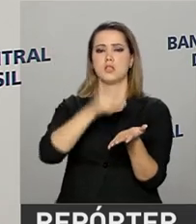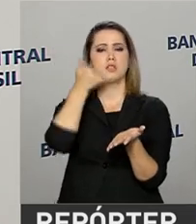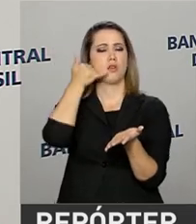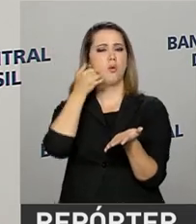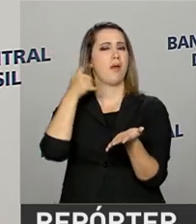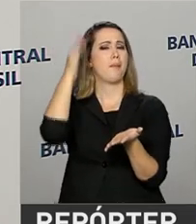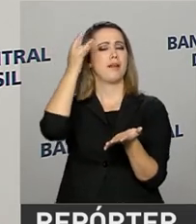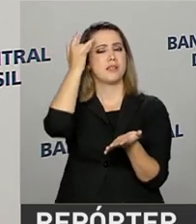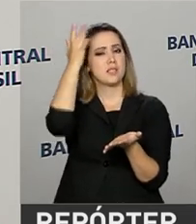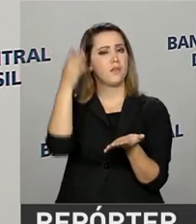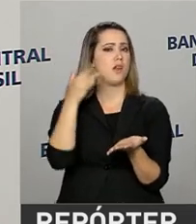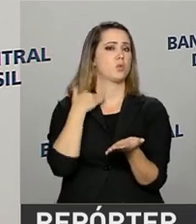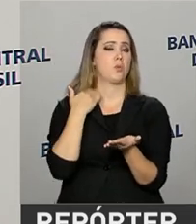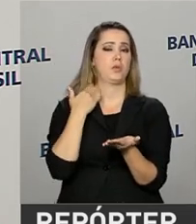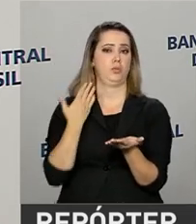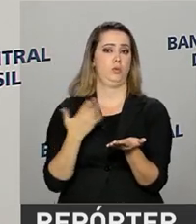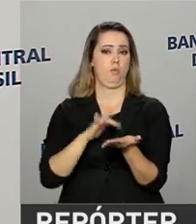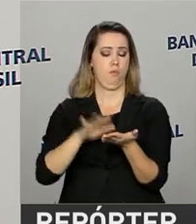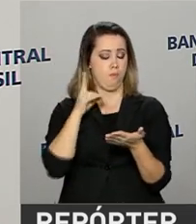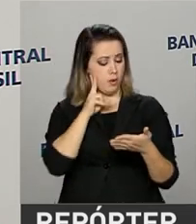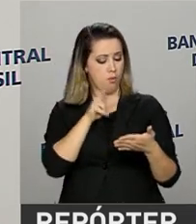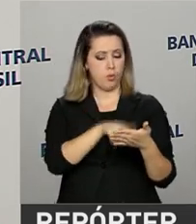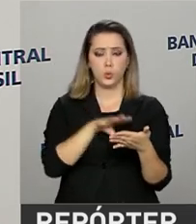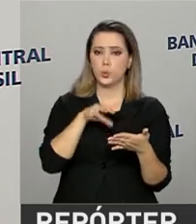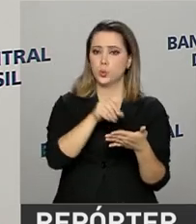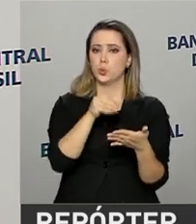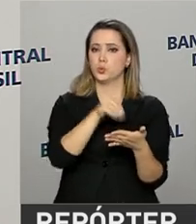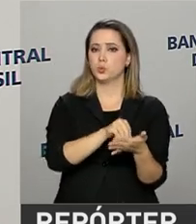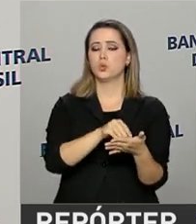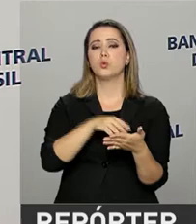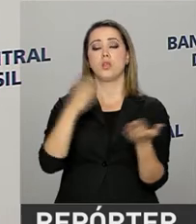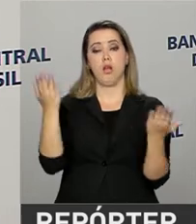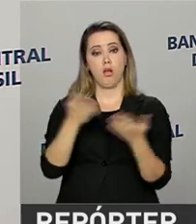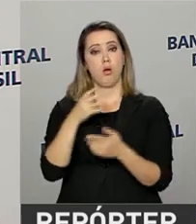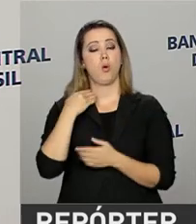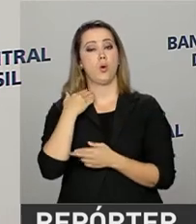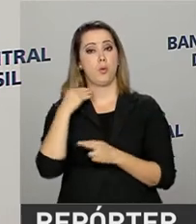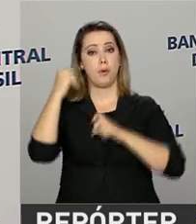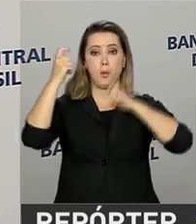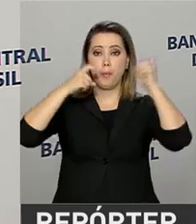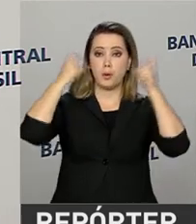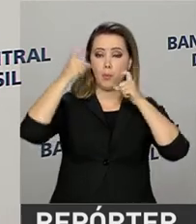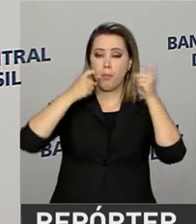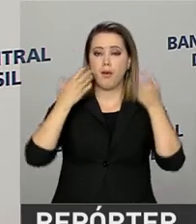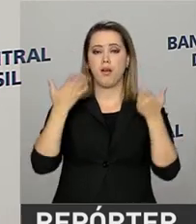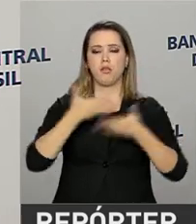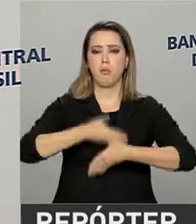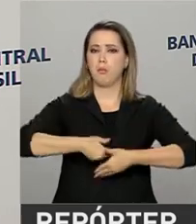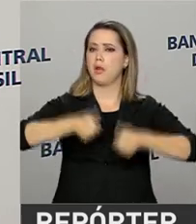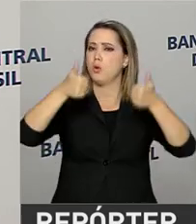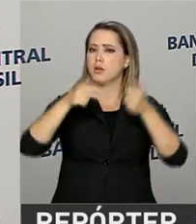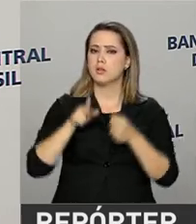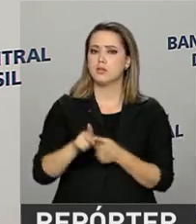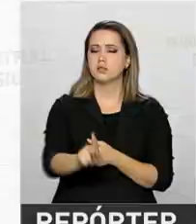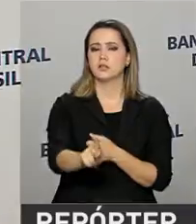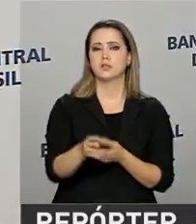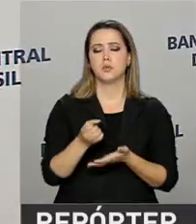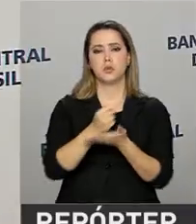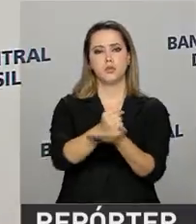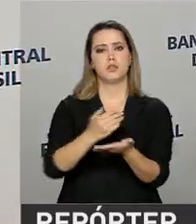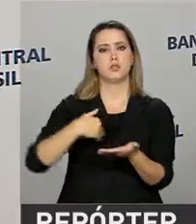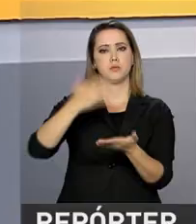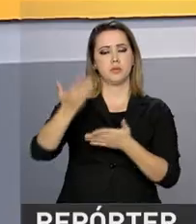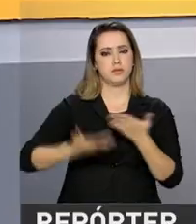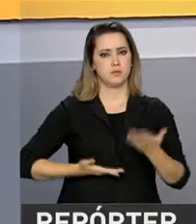eu acho que os bancos onde estão preocupados em que isso seja cada vez melhor e oferecer mais serviços pelo celular de um dos